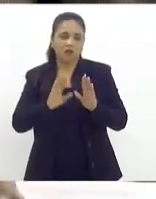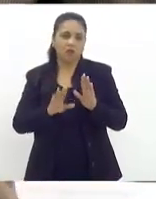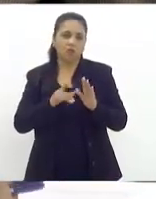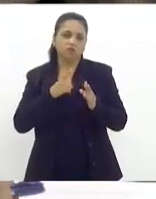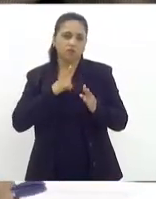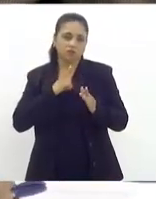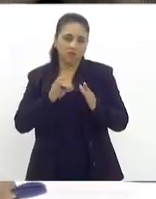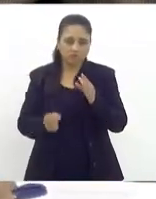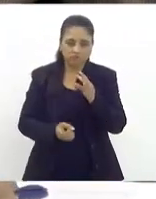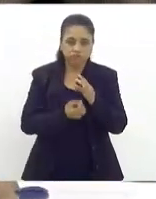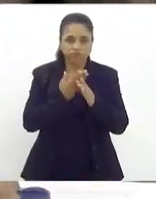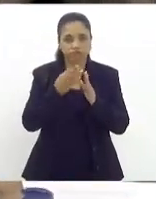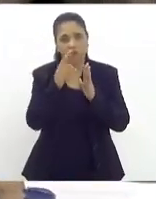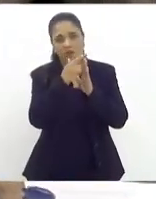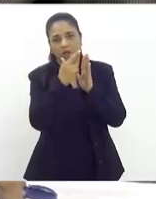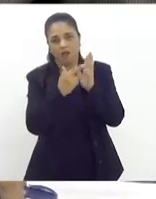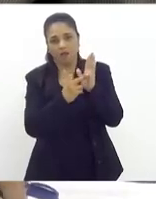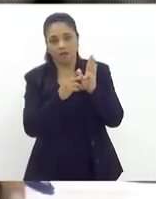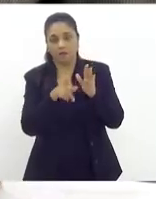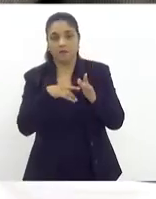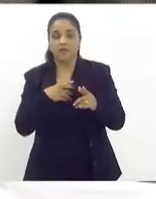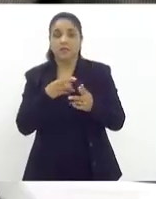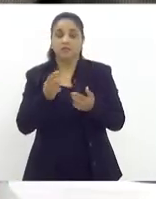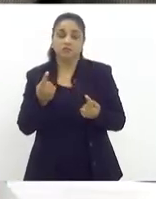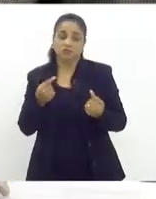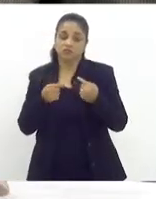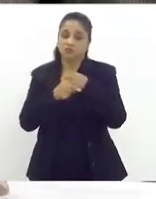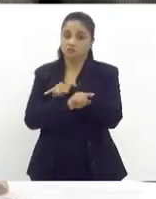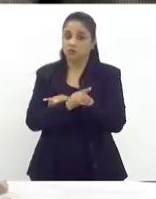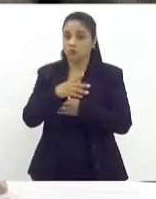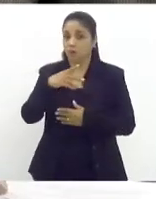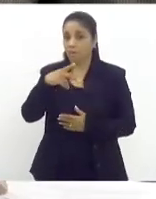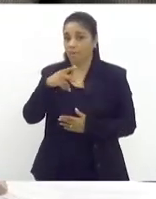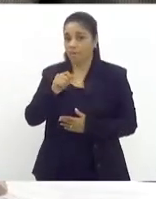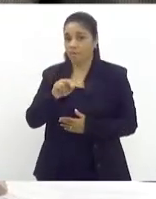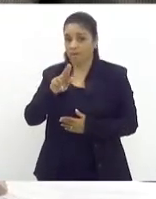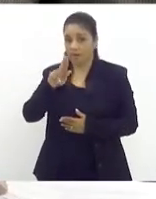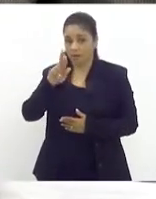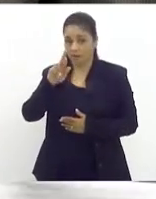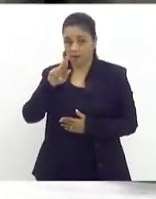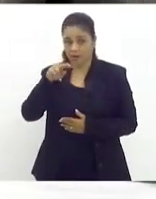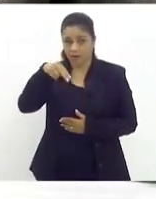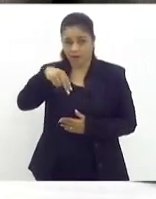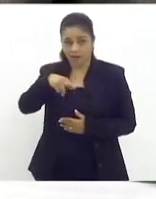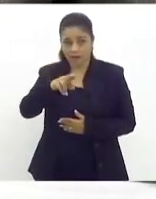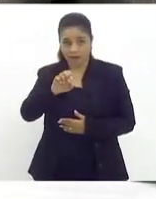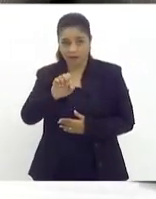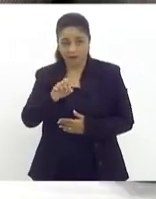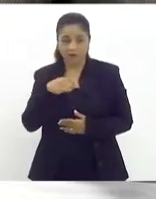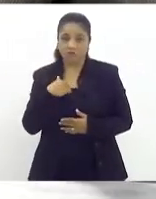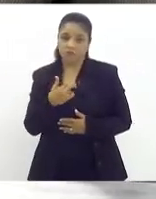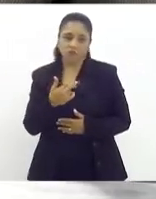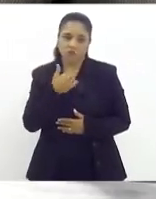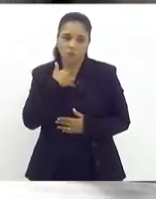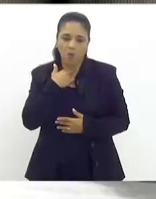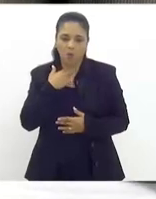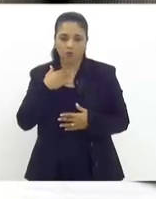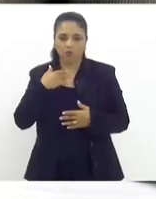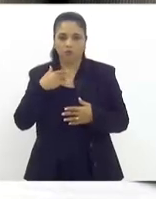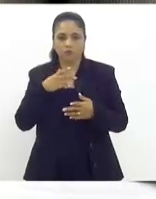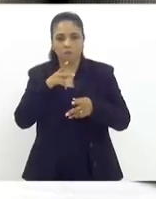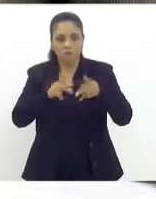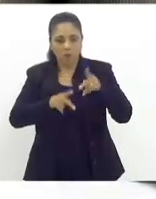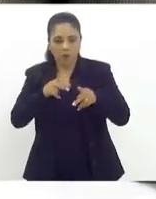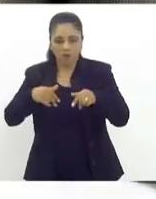um parque. Um parque você não pode ter uma população morando lá dentro. Uma APA